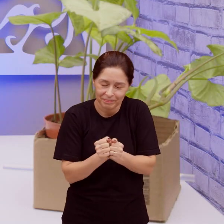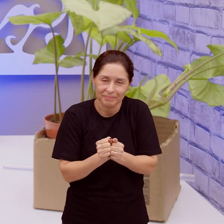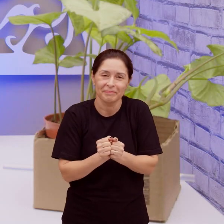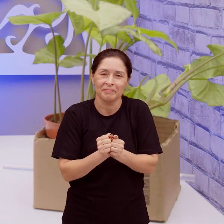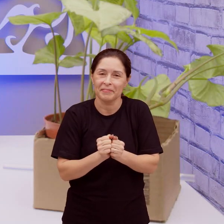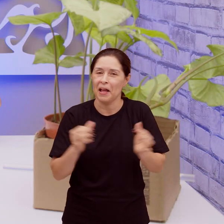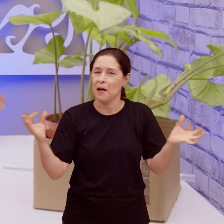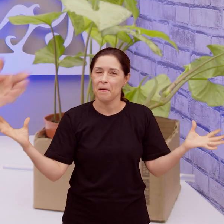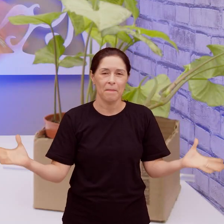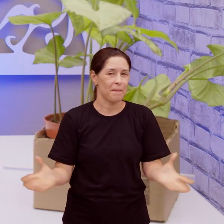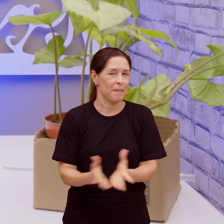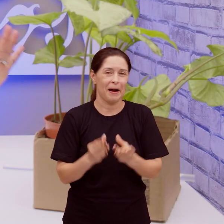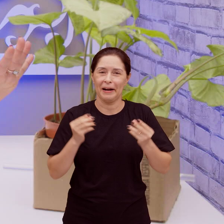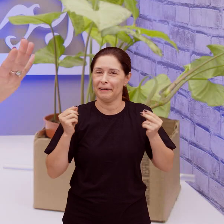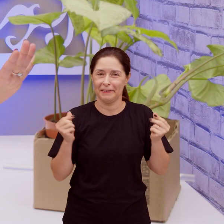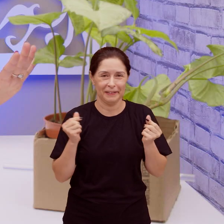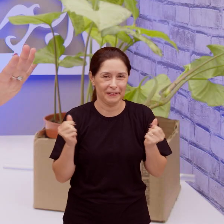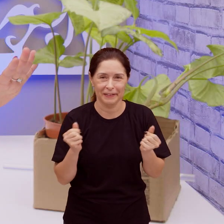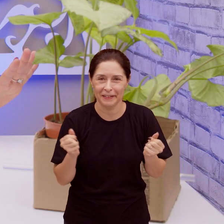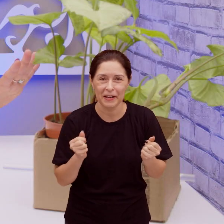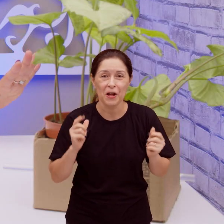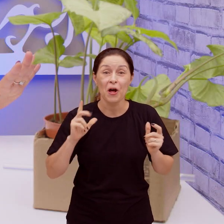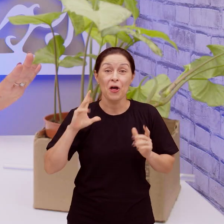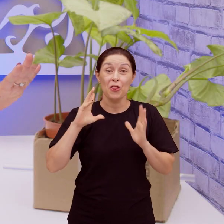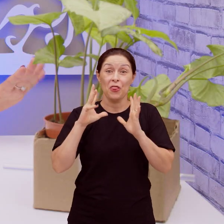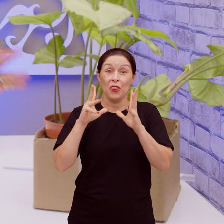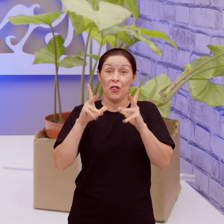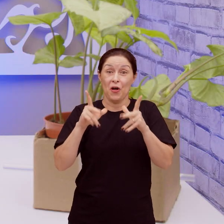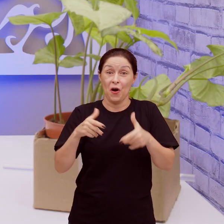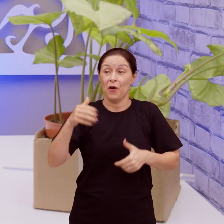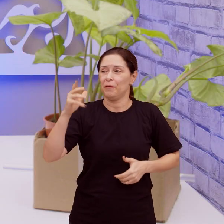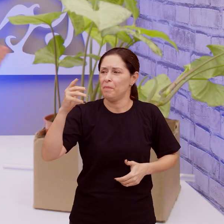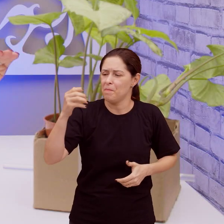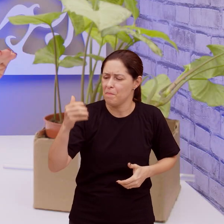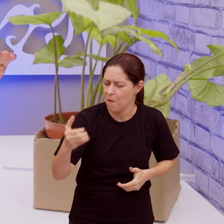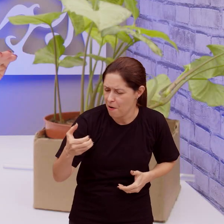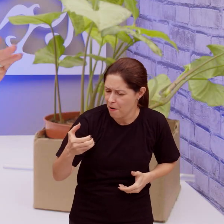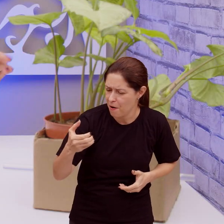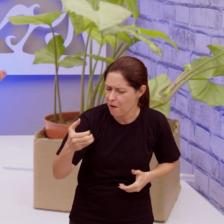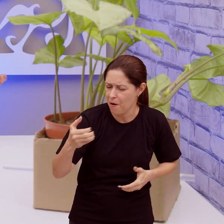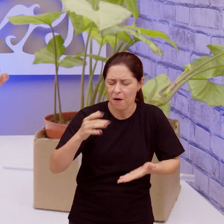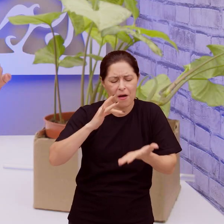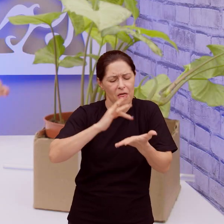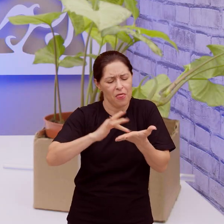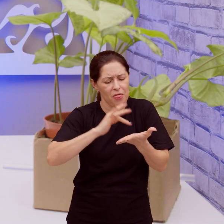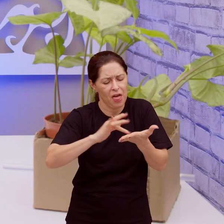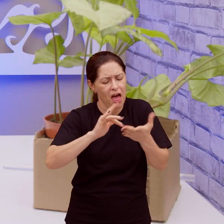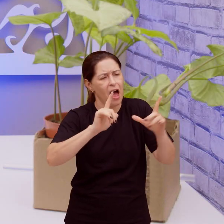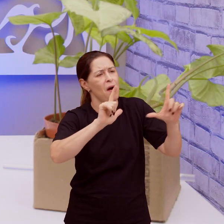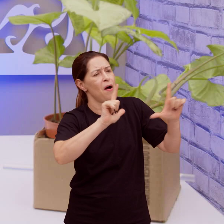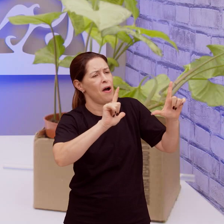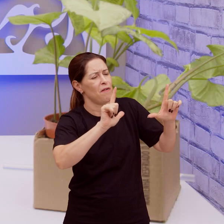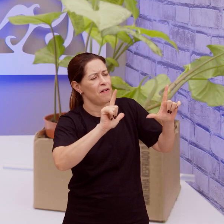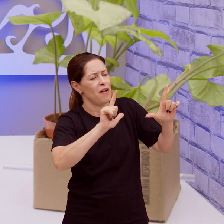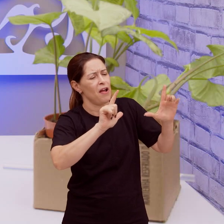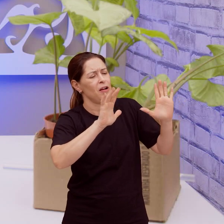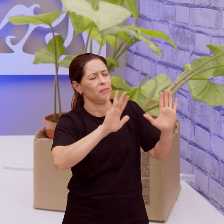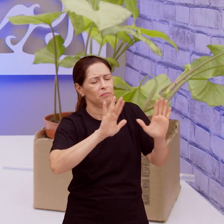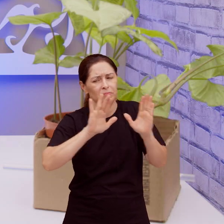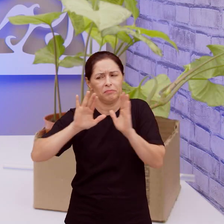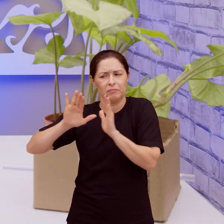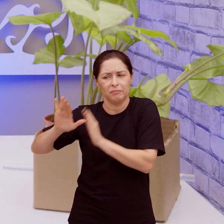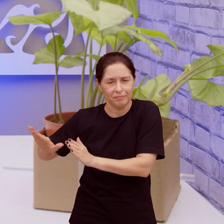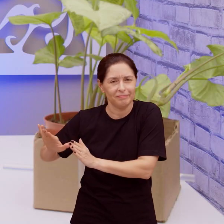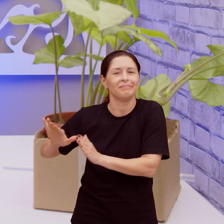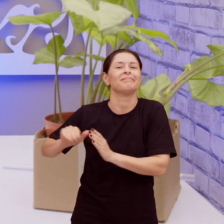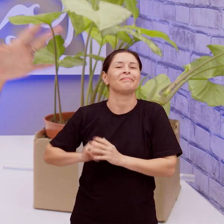coisa maravilhosa! Todo mundo longe de celular, todo mundo longe da televisão, só para assistir TV Pinheirinhos, tá